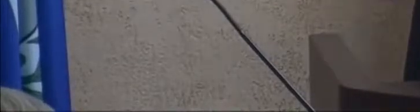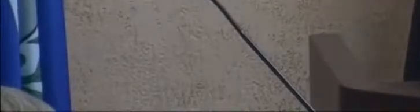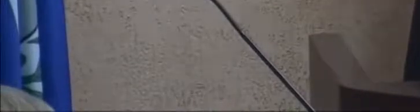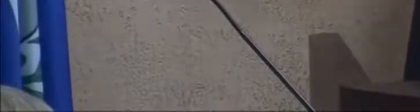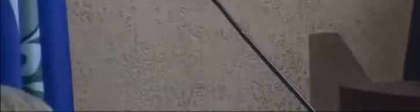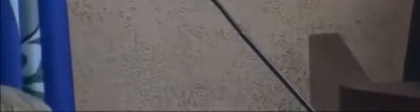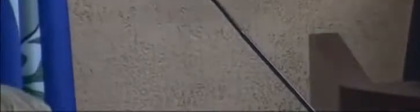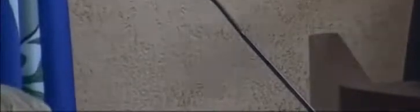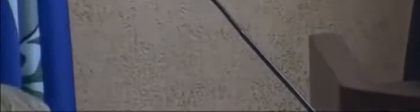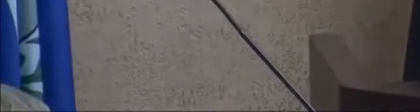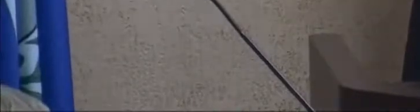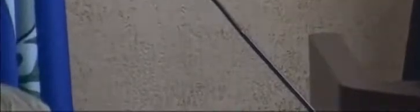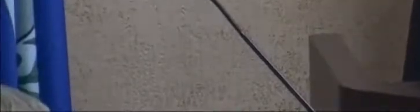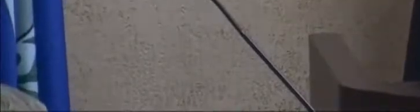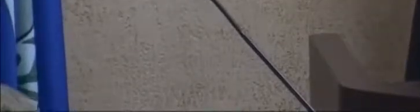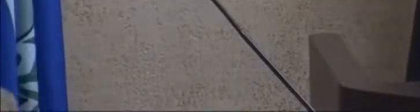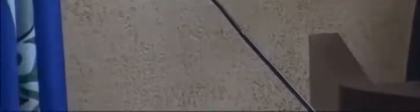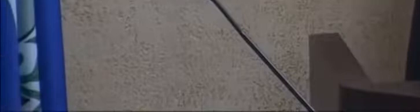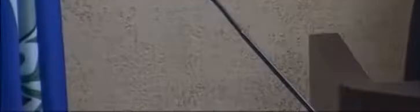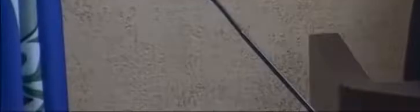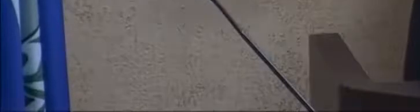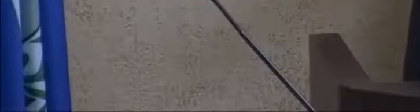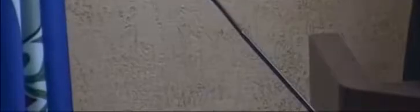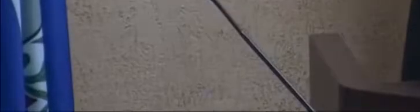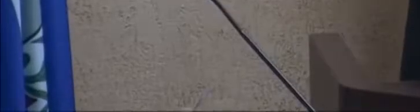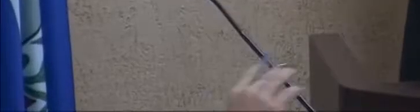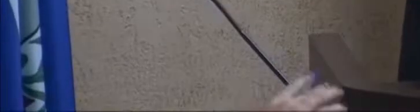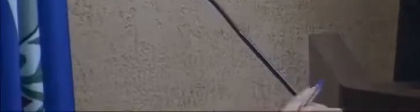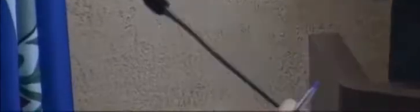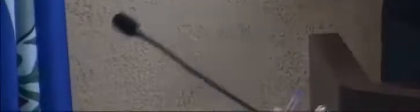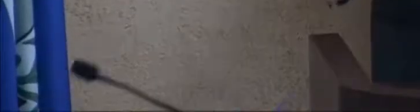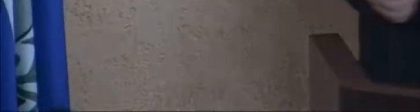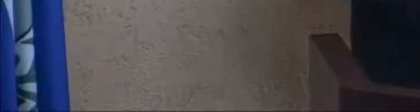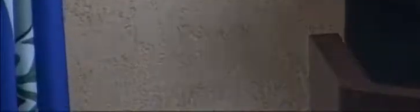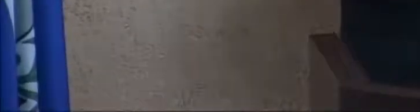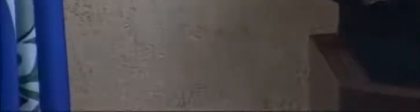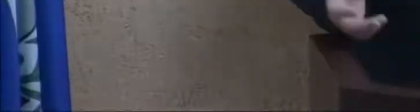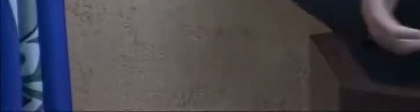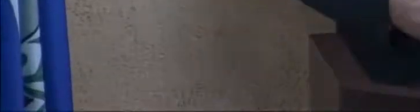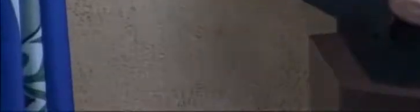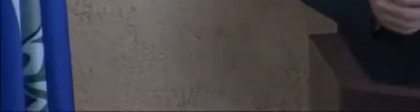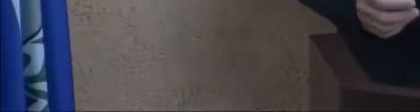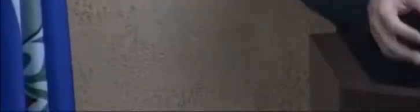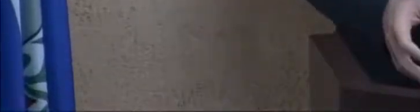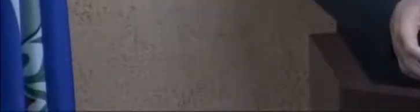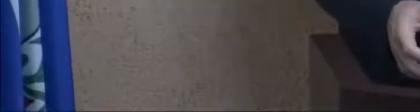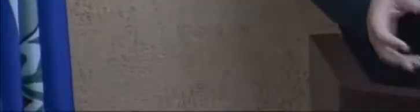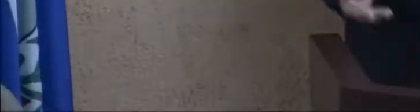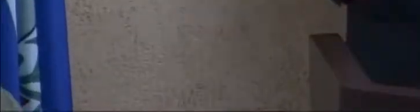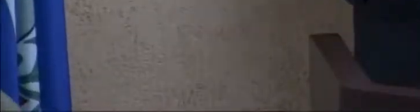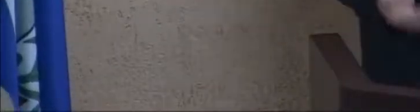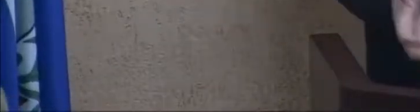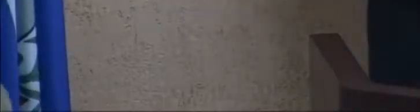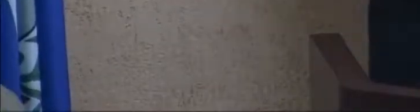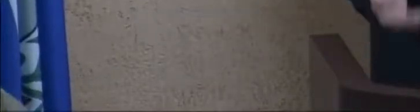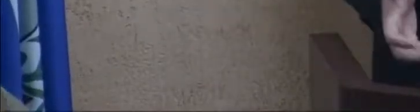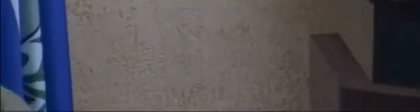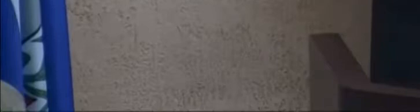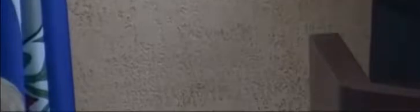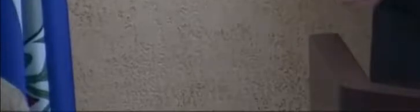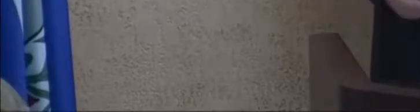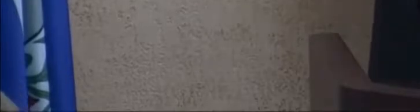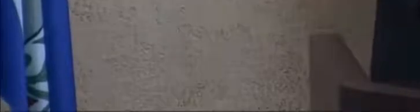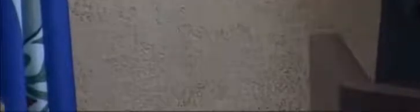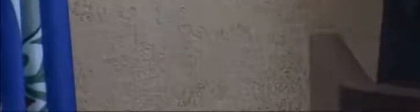sentiu ofendido, também respeito. Eu acho que é uma prerrogativa aqui que todos podem vir se manifestar, mas causa-me